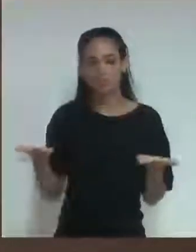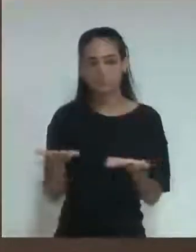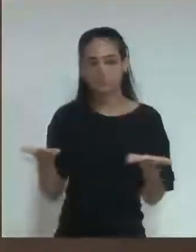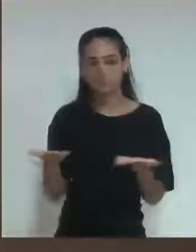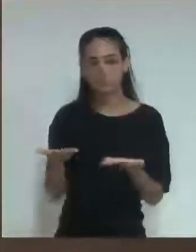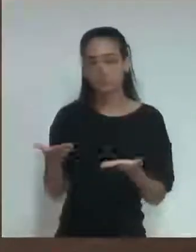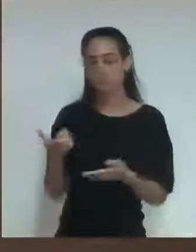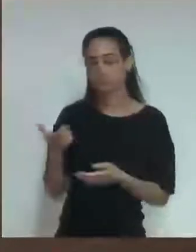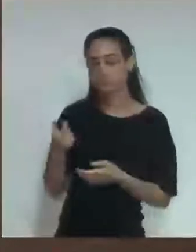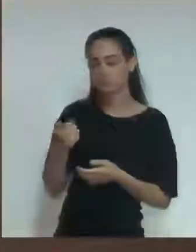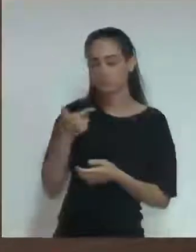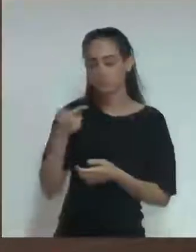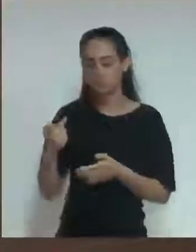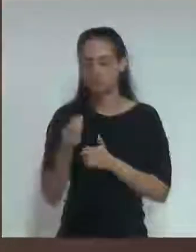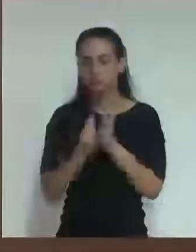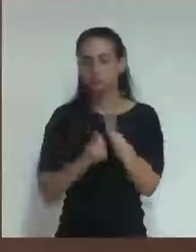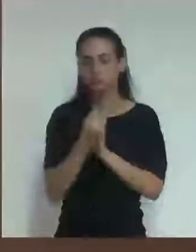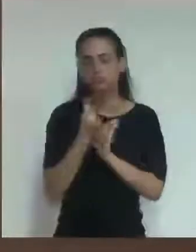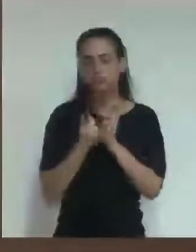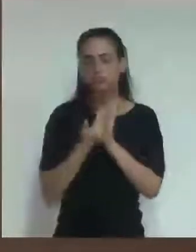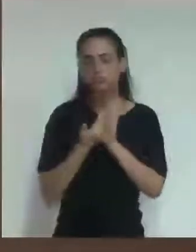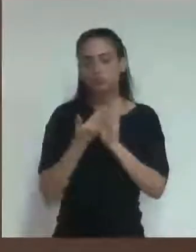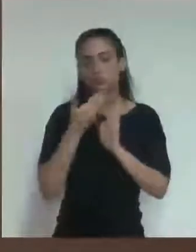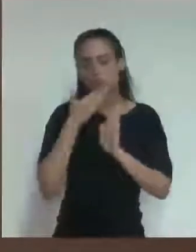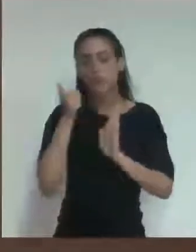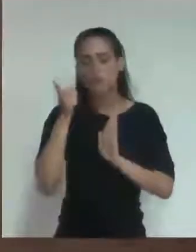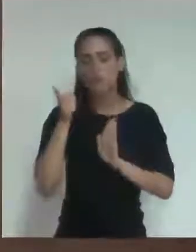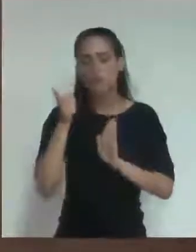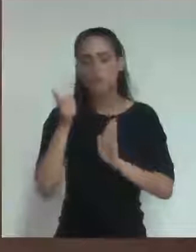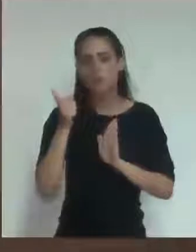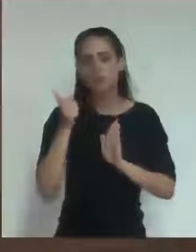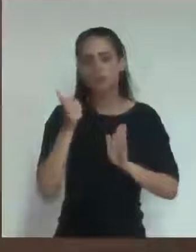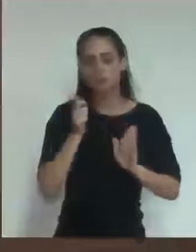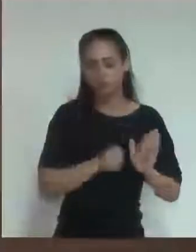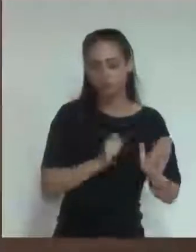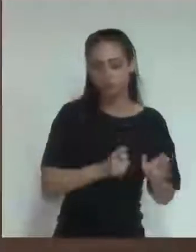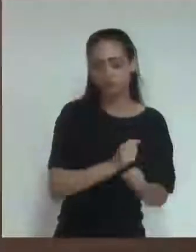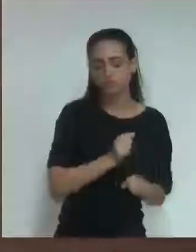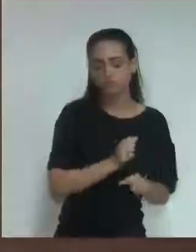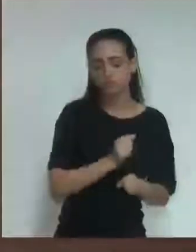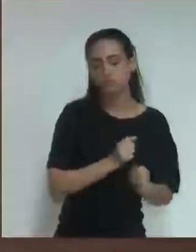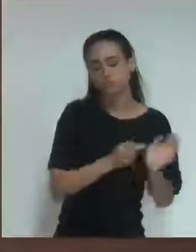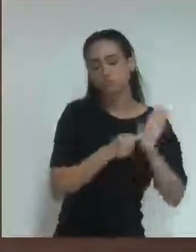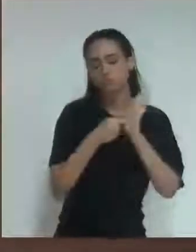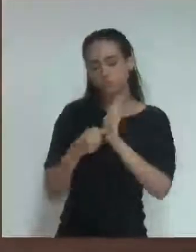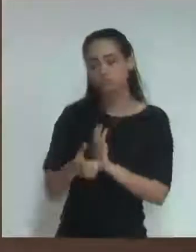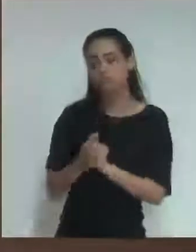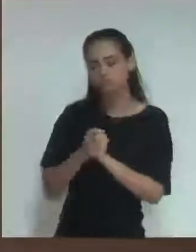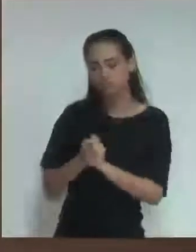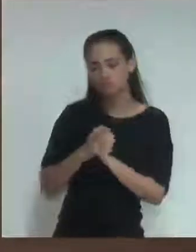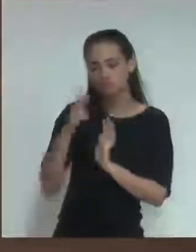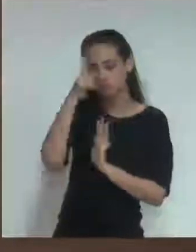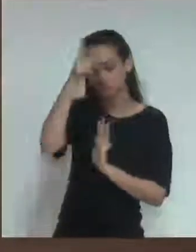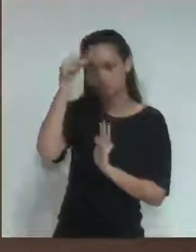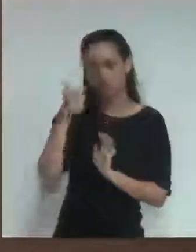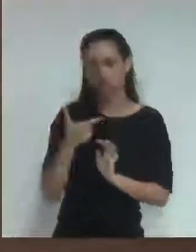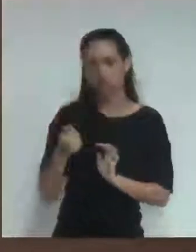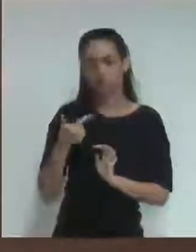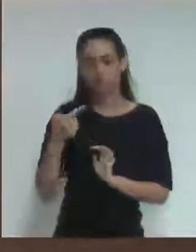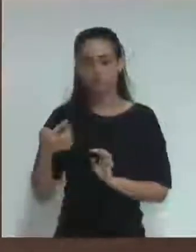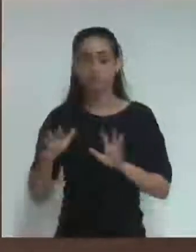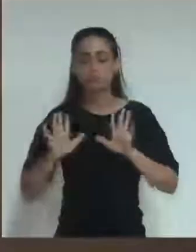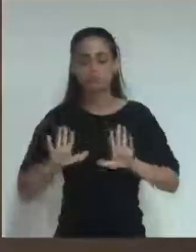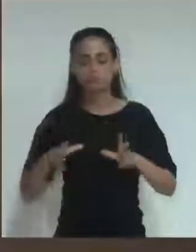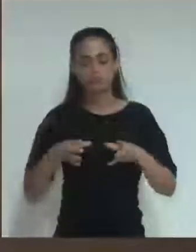de 2017 e 2018, apontada pelo próprio Tribunal de Contas, que aponta e elogia nesse aspecto. A avaliação da CPI ela é do período